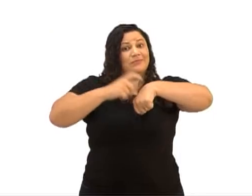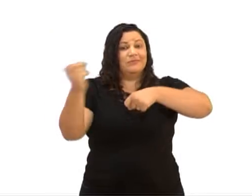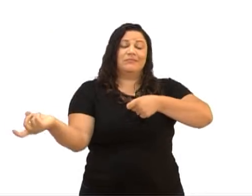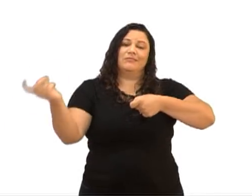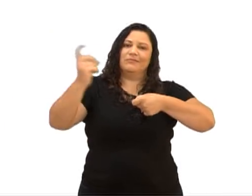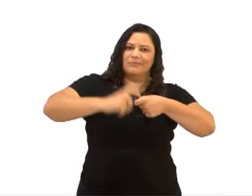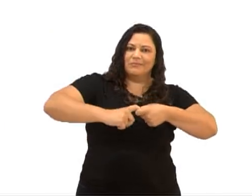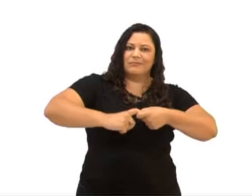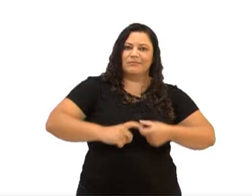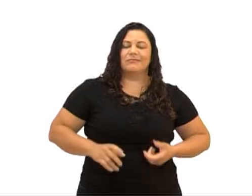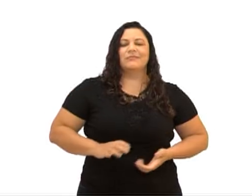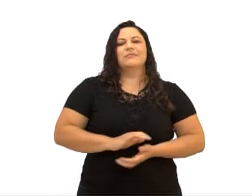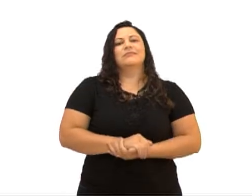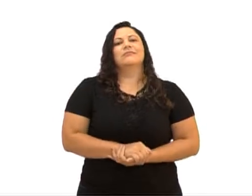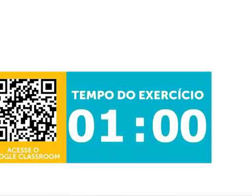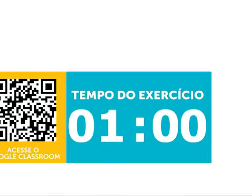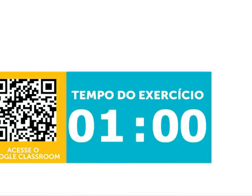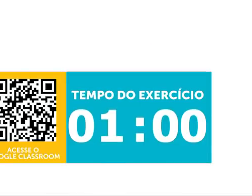volta.